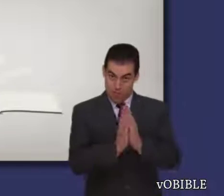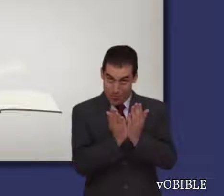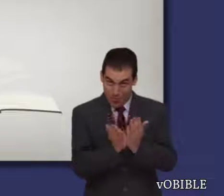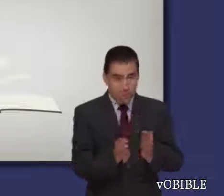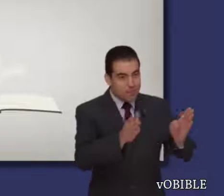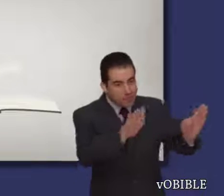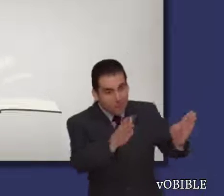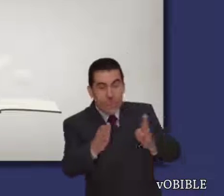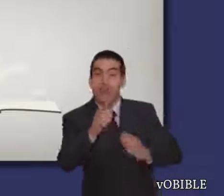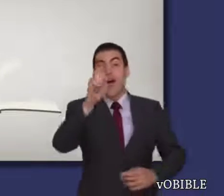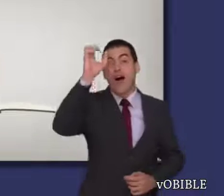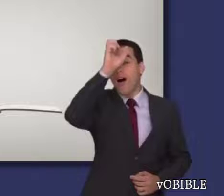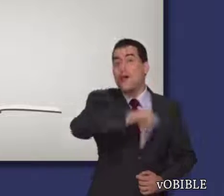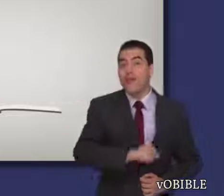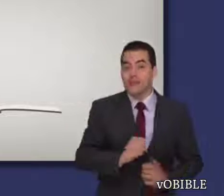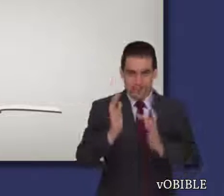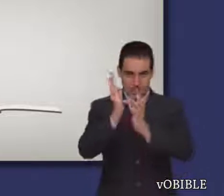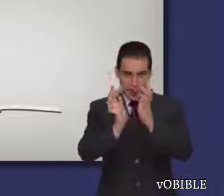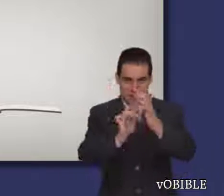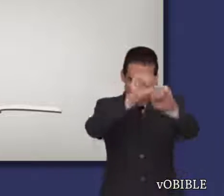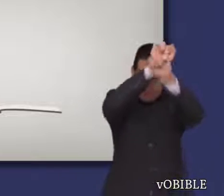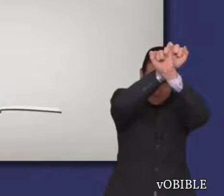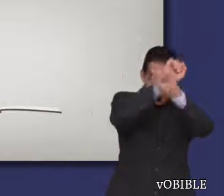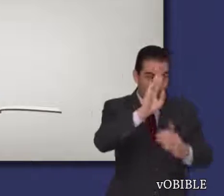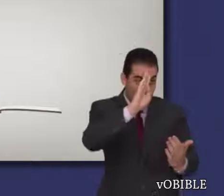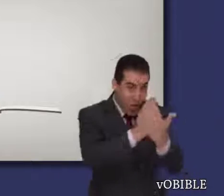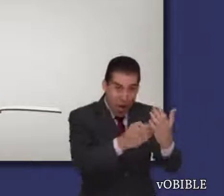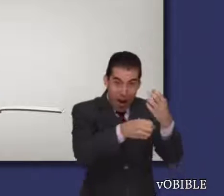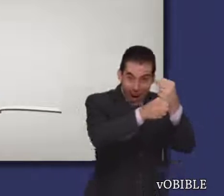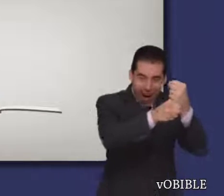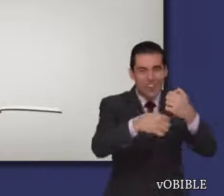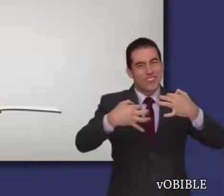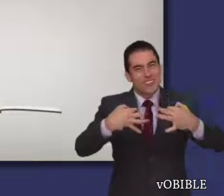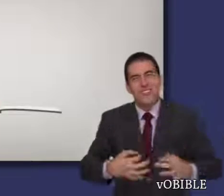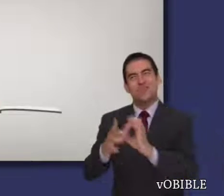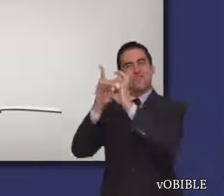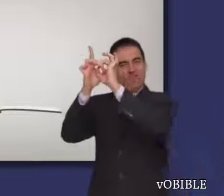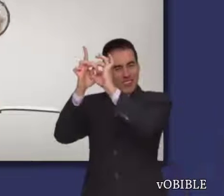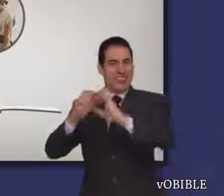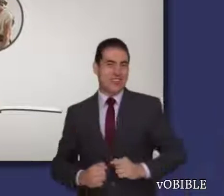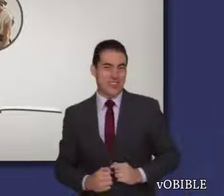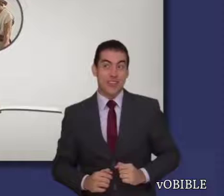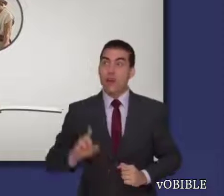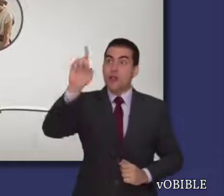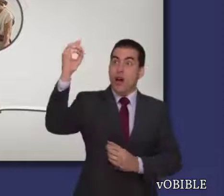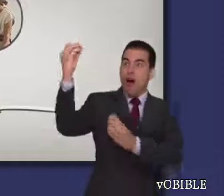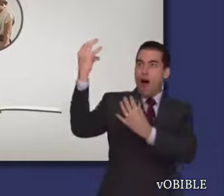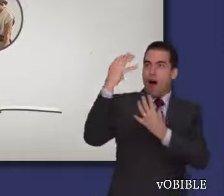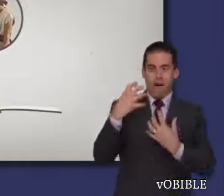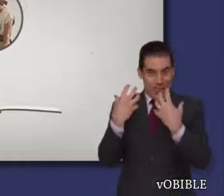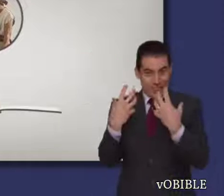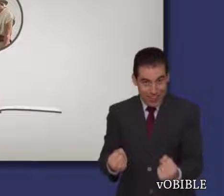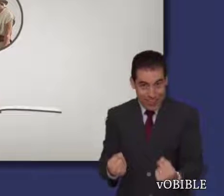Ao ler Gálatas, veja como a fé é o único modo de um cristão ser declarado justo. Como aqueles que